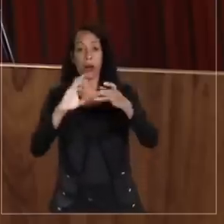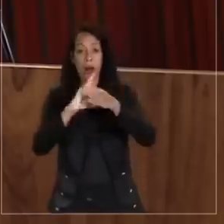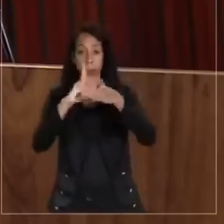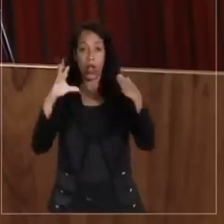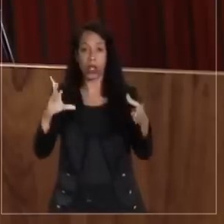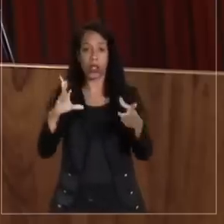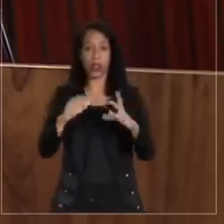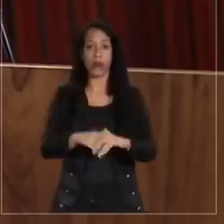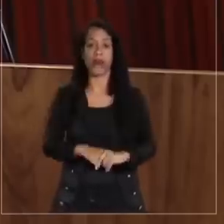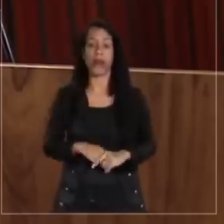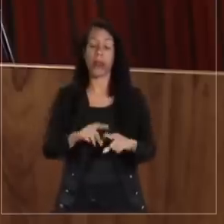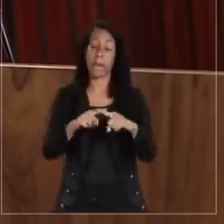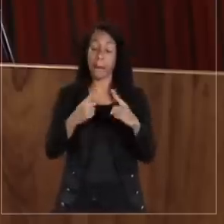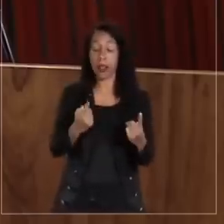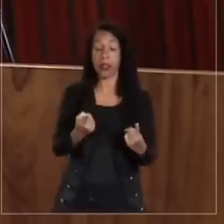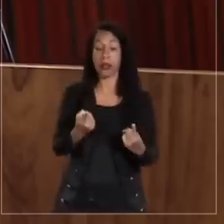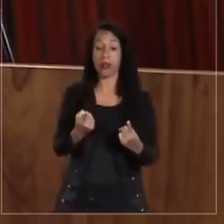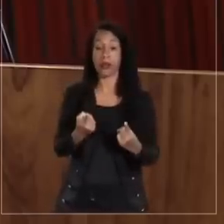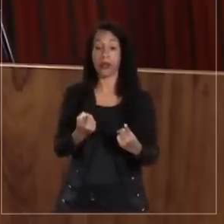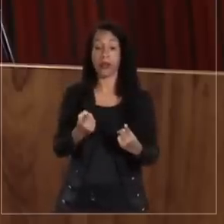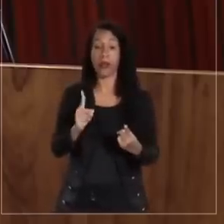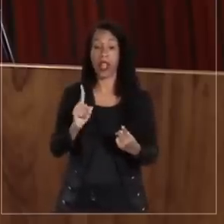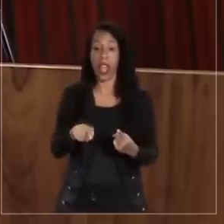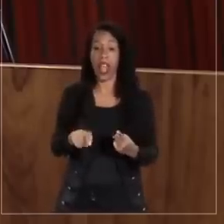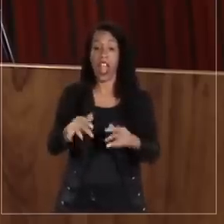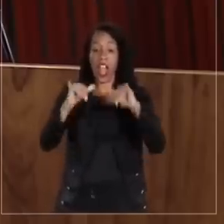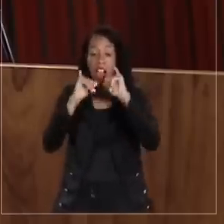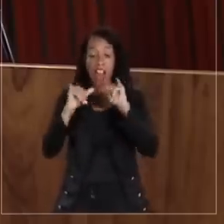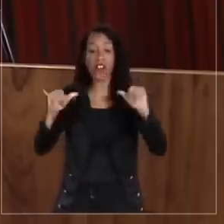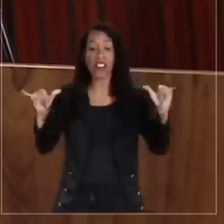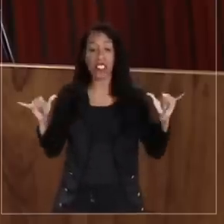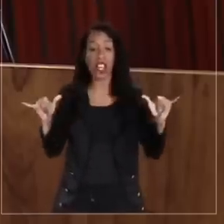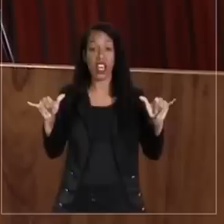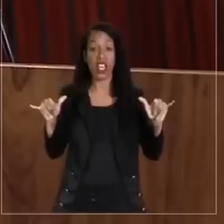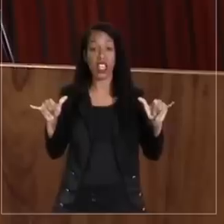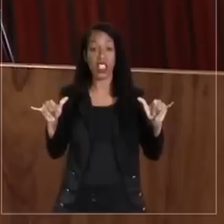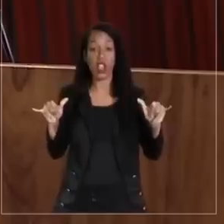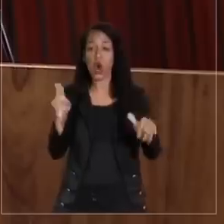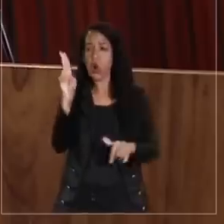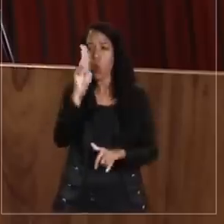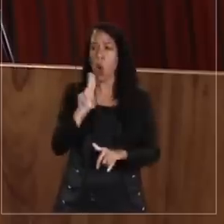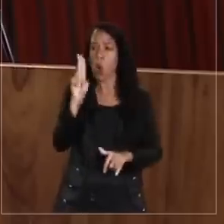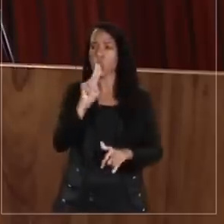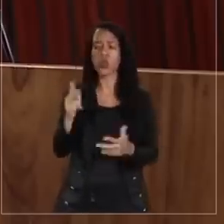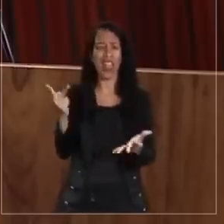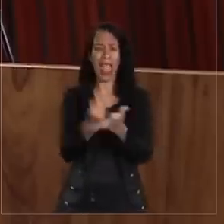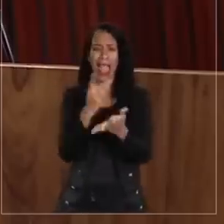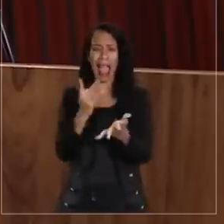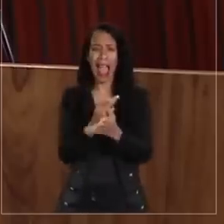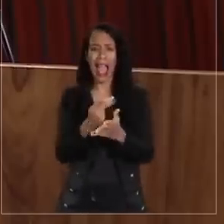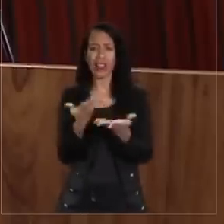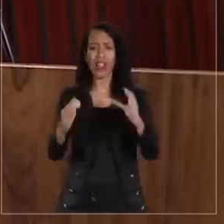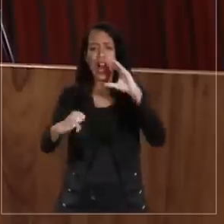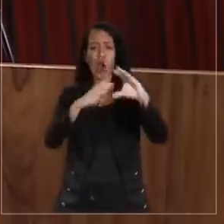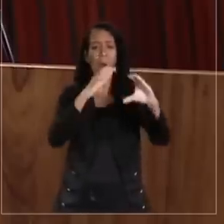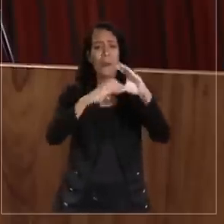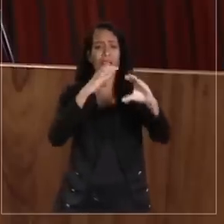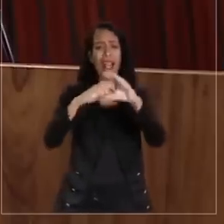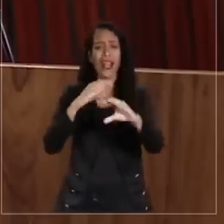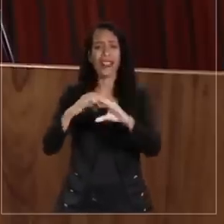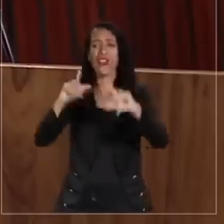democracia, mas isto foi divulgado, ou seja, com o uso indevido dos meios de comunicação para solapar